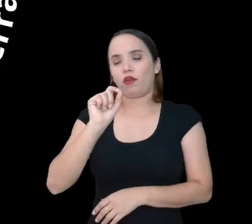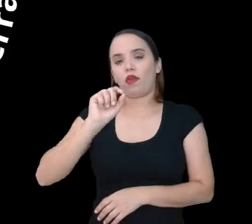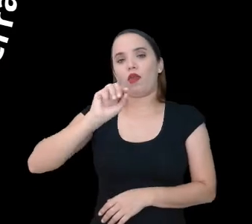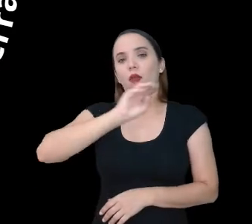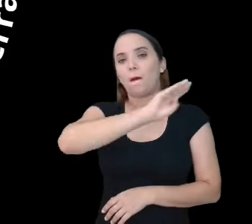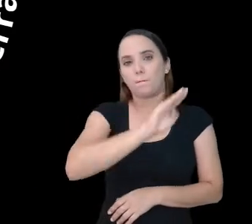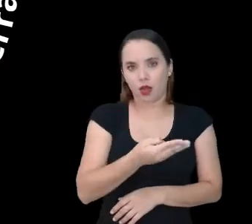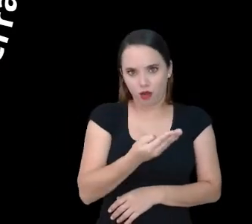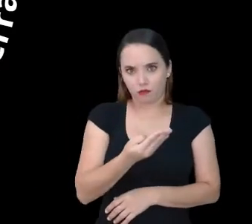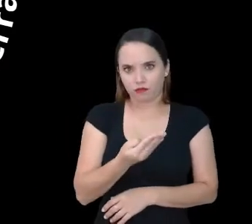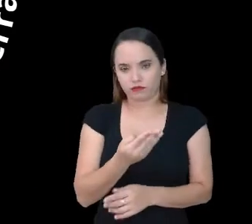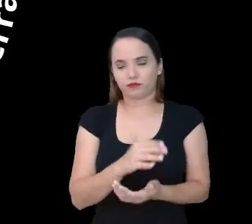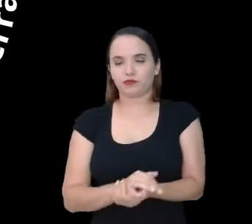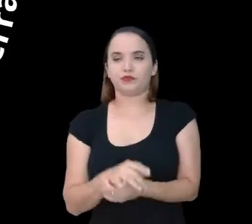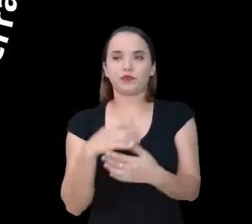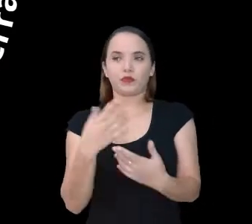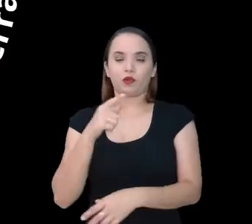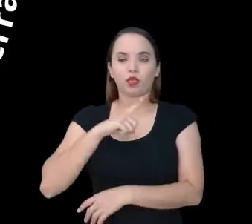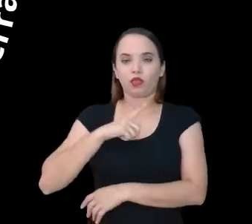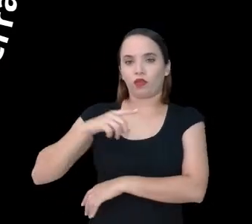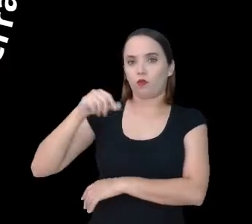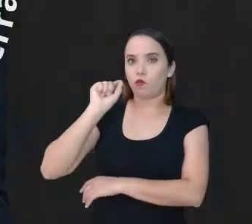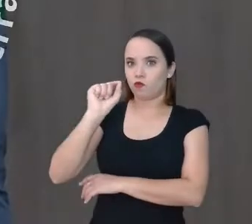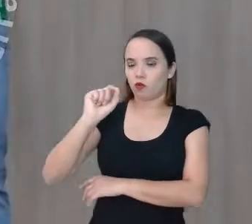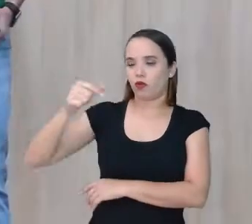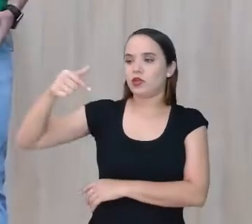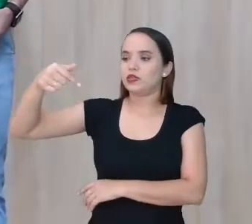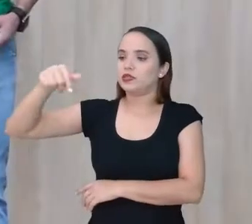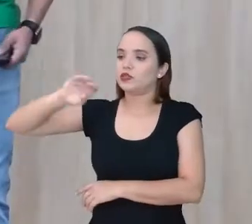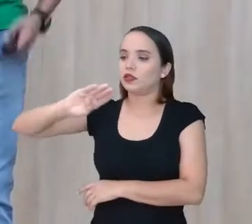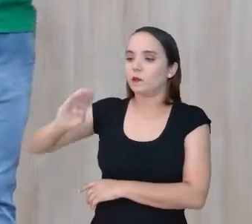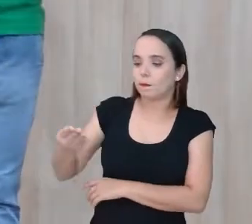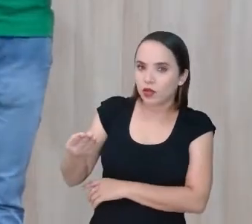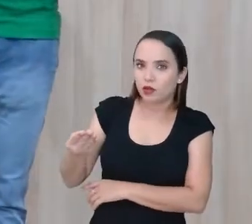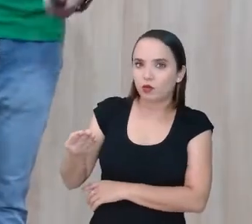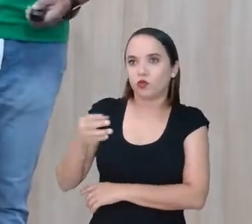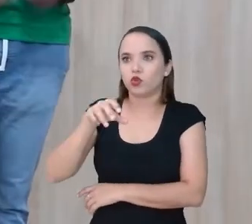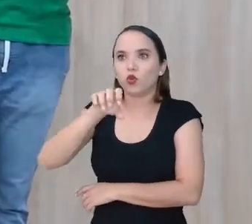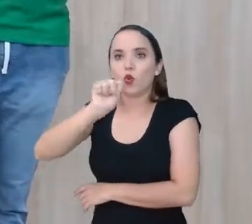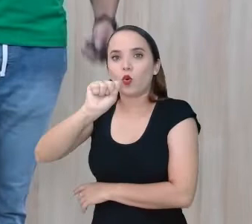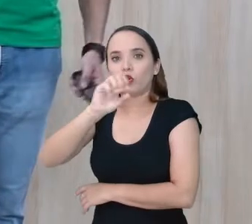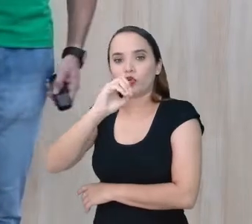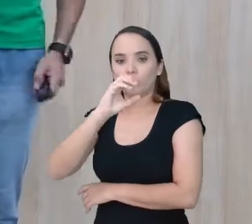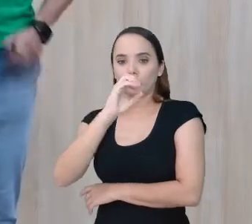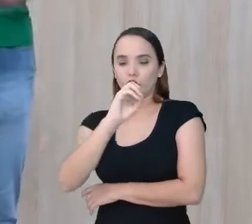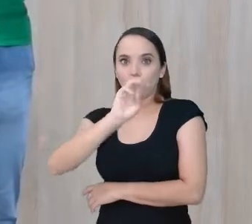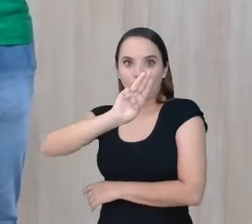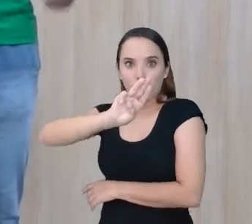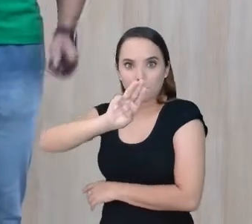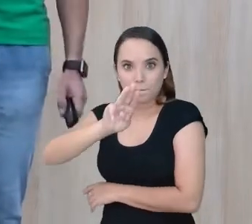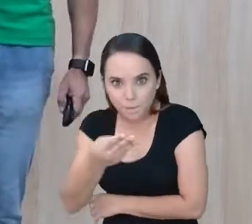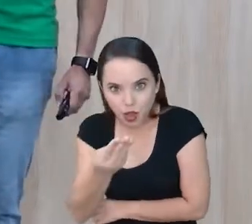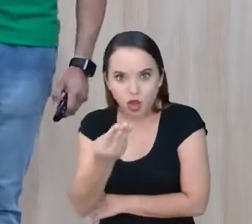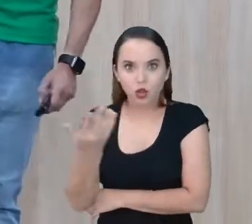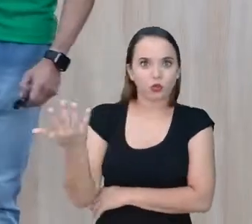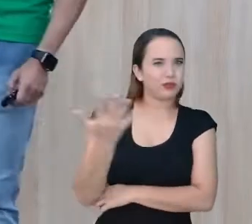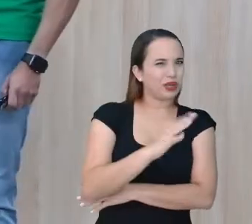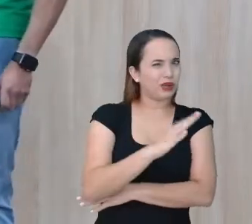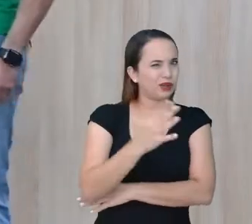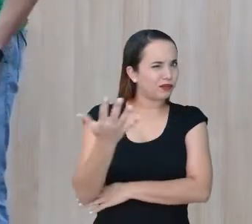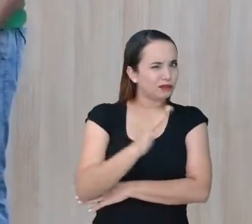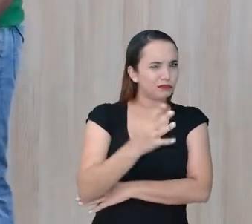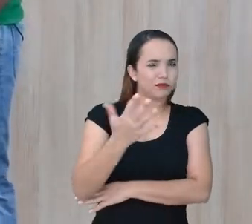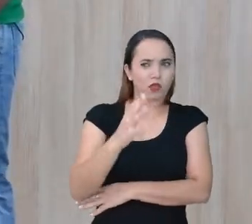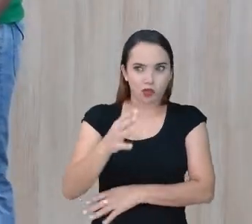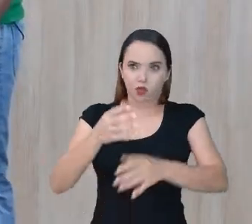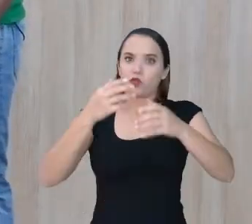bilhão. Então eu tenho 7 bilhões, certo? E 800 milhões de pessoas aproximadamente que vivem